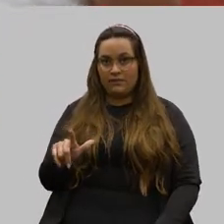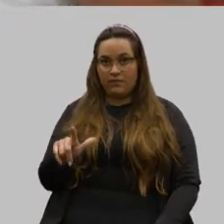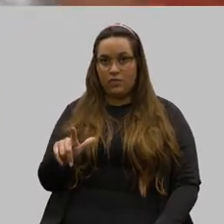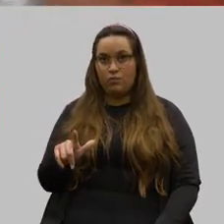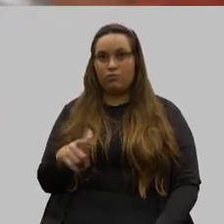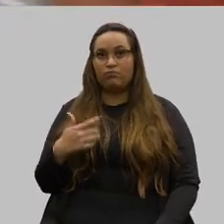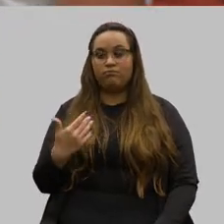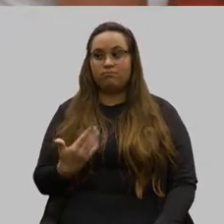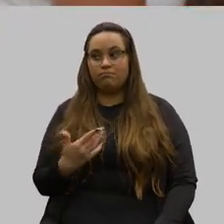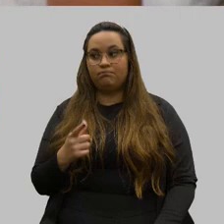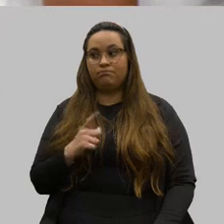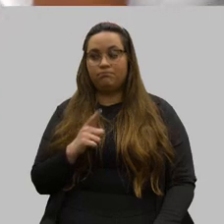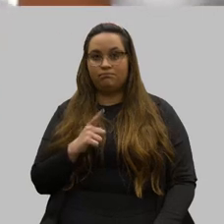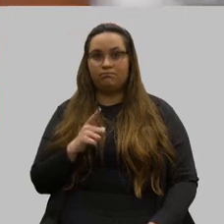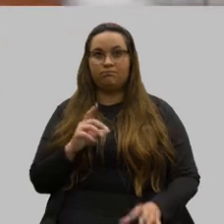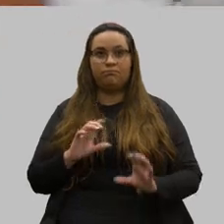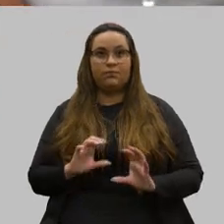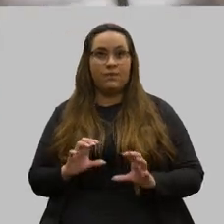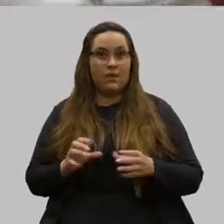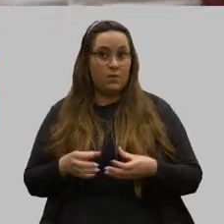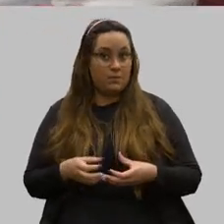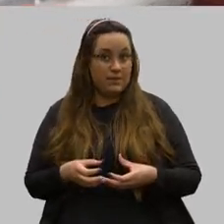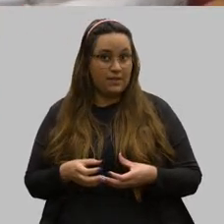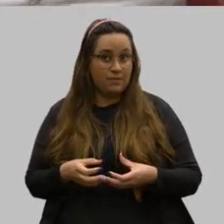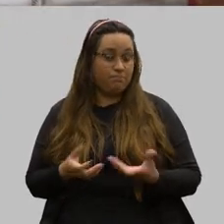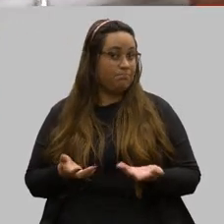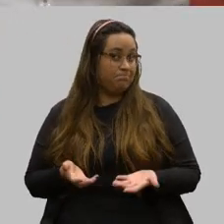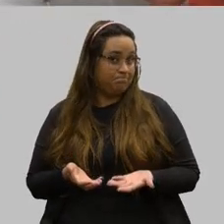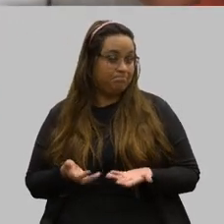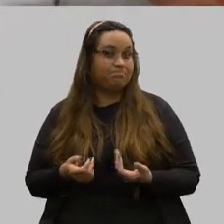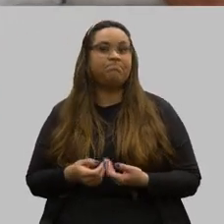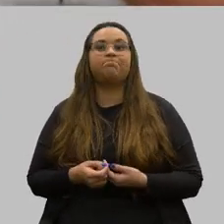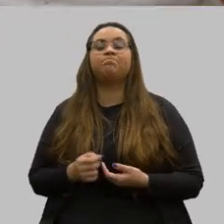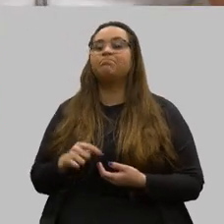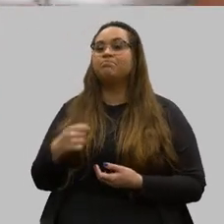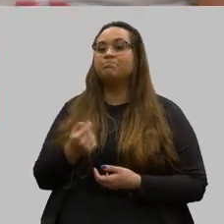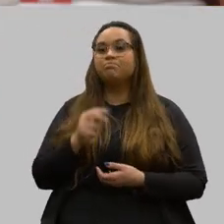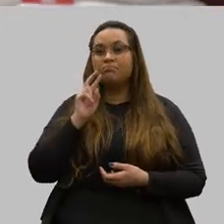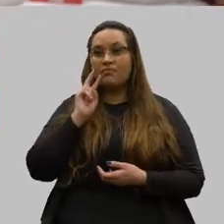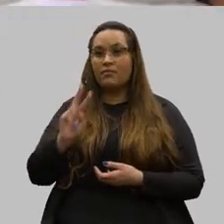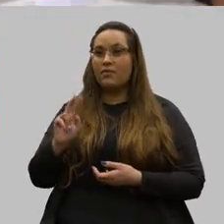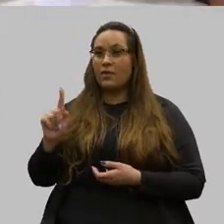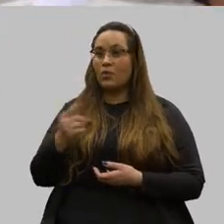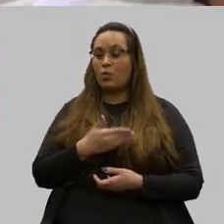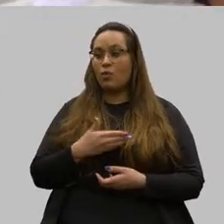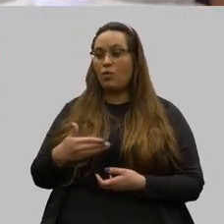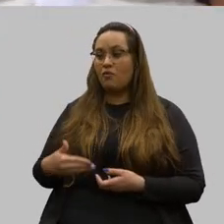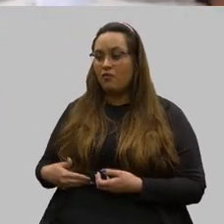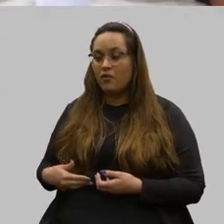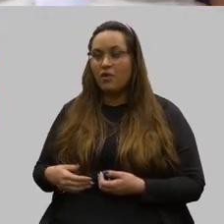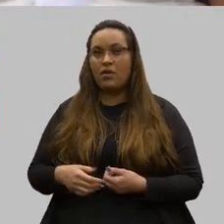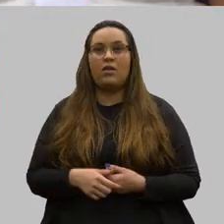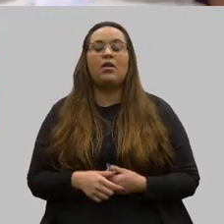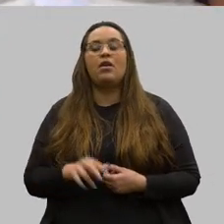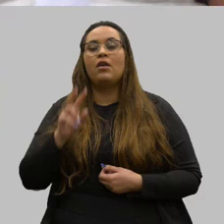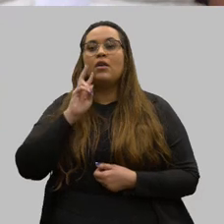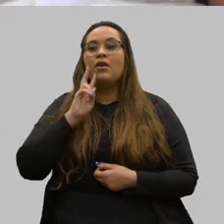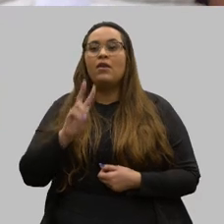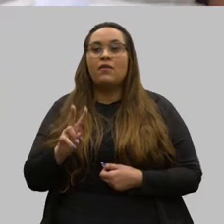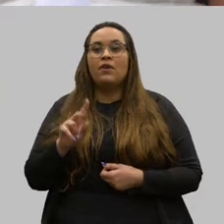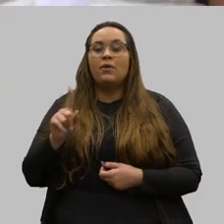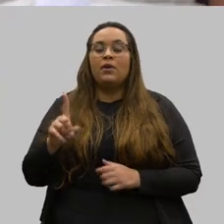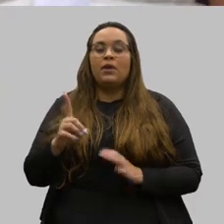comissão eh a gente viu viu posicionamento do governo a gente viu o governo baixando um